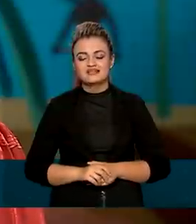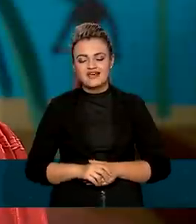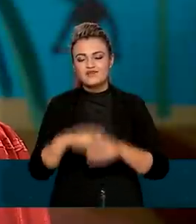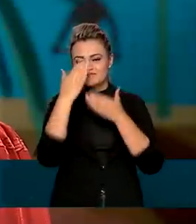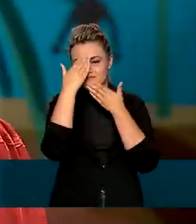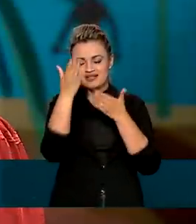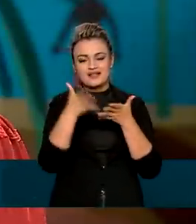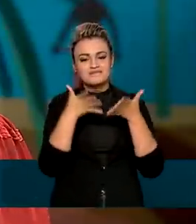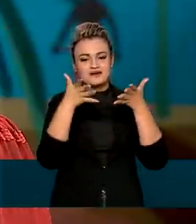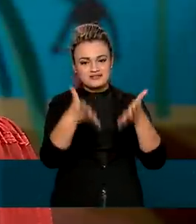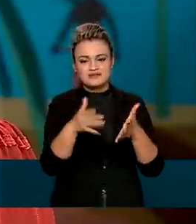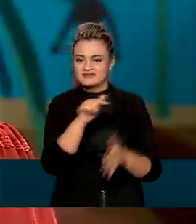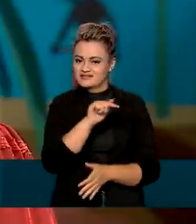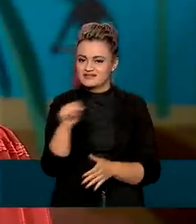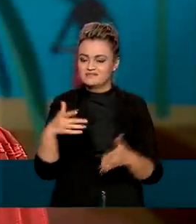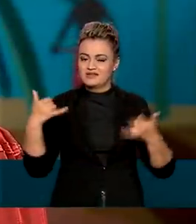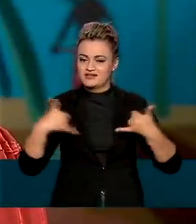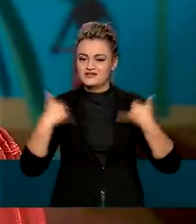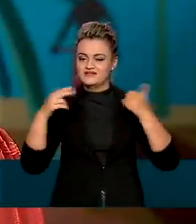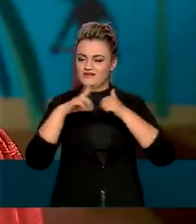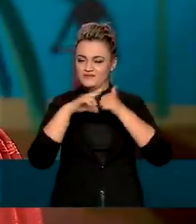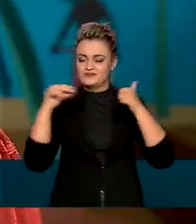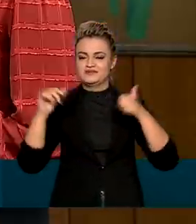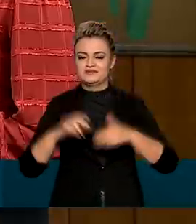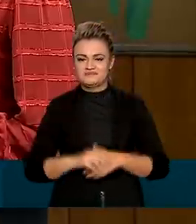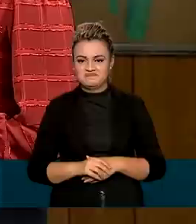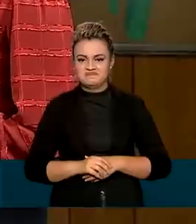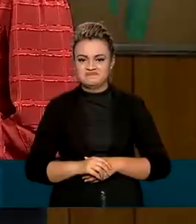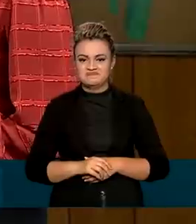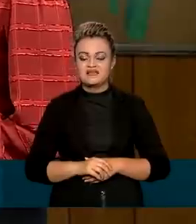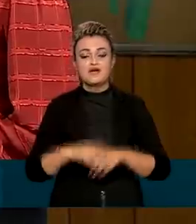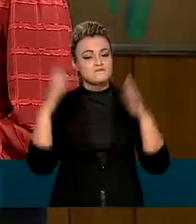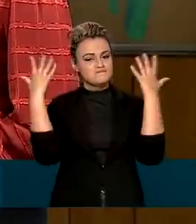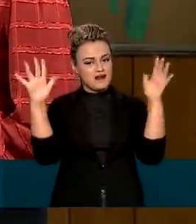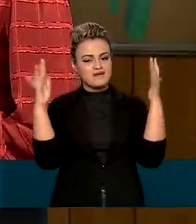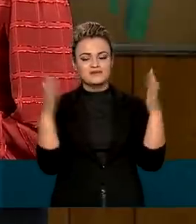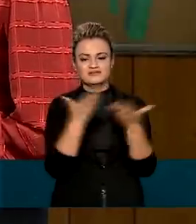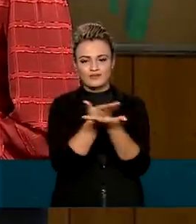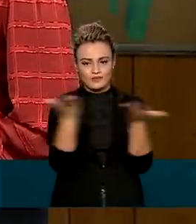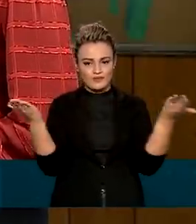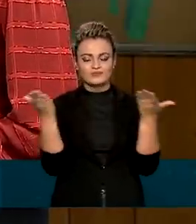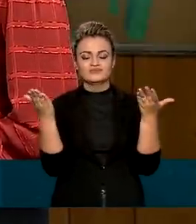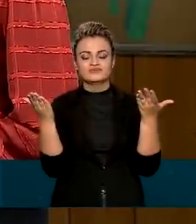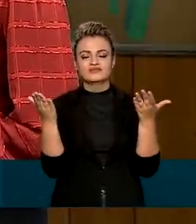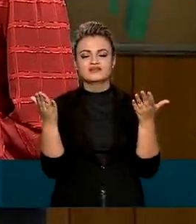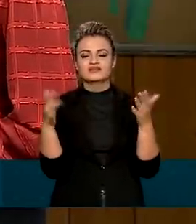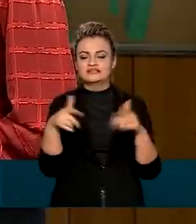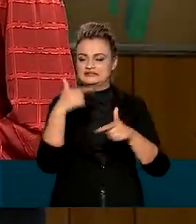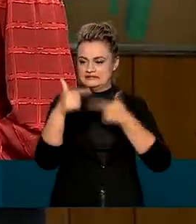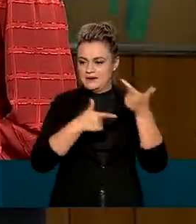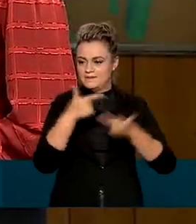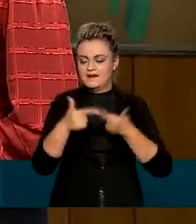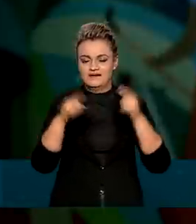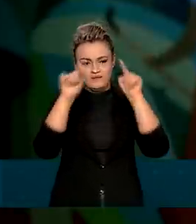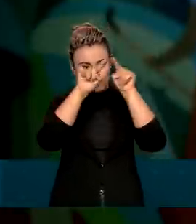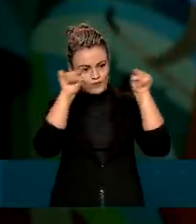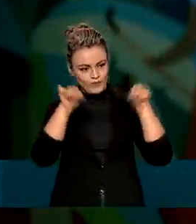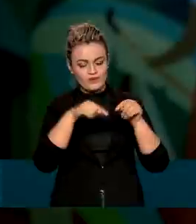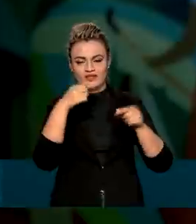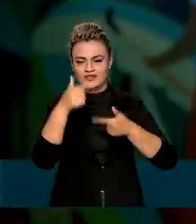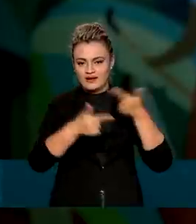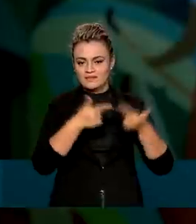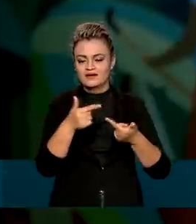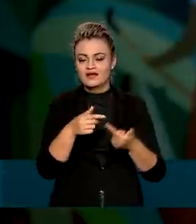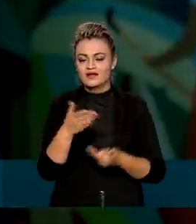muito agradecer sua participação nessa semana de aniversário da Voz do Brasil Parabéns a todos da Voz do Brasil todos servidores na